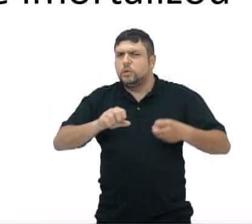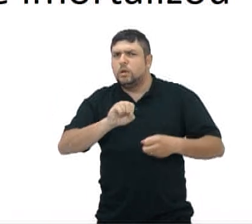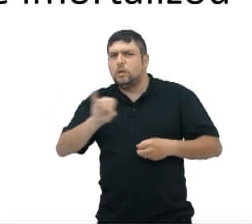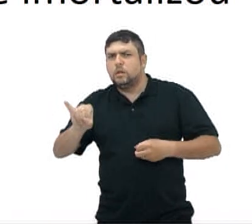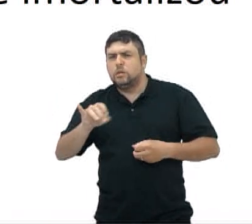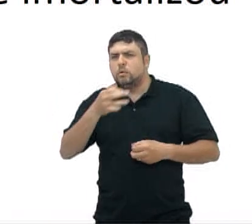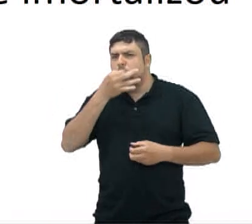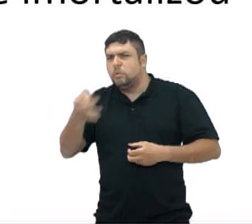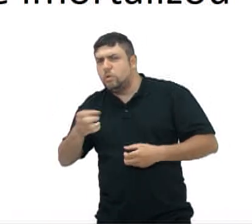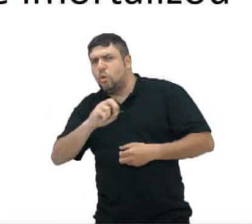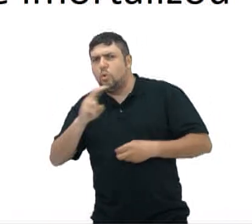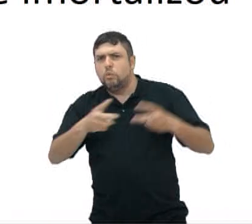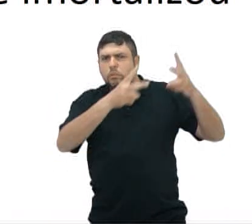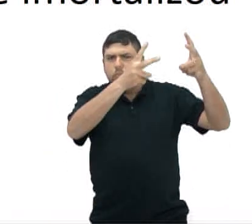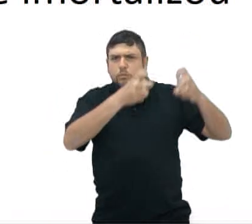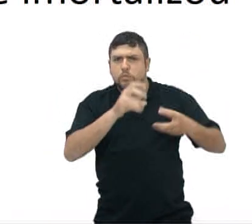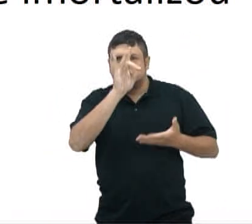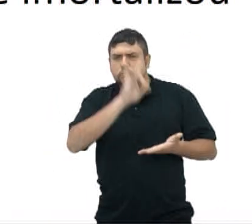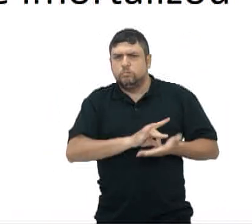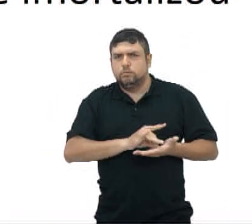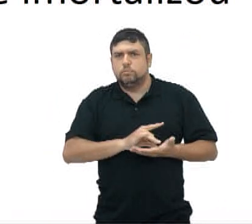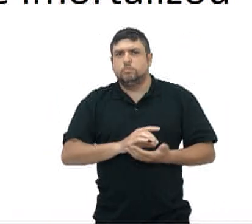fato ou opinião. E já voltamos.